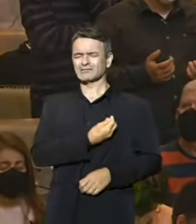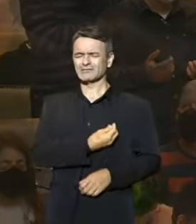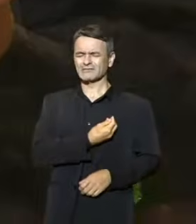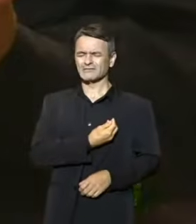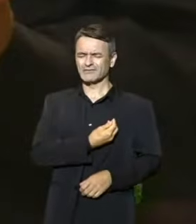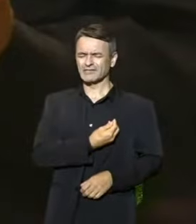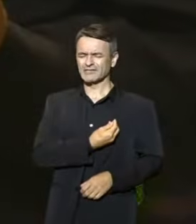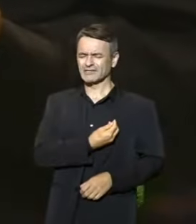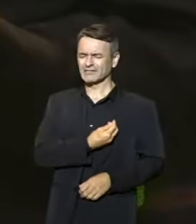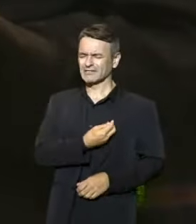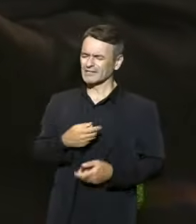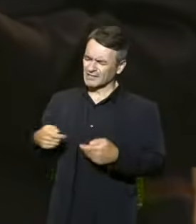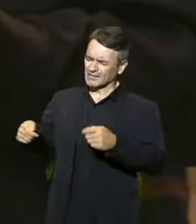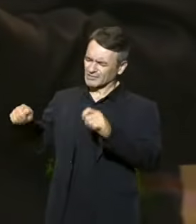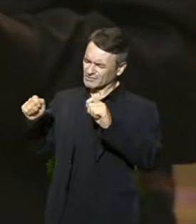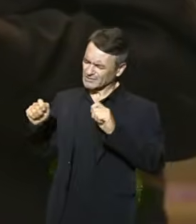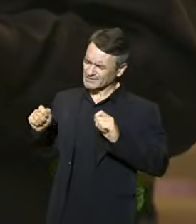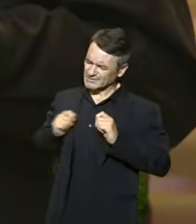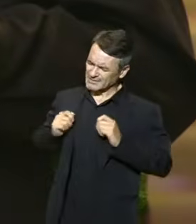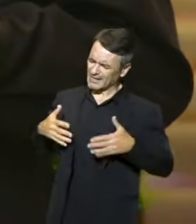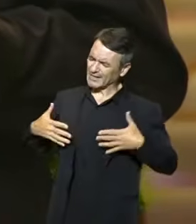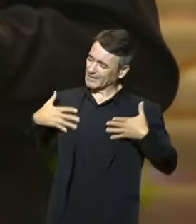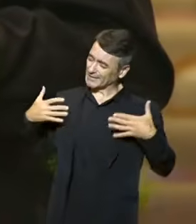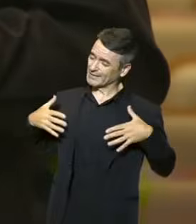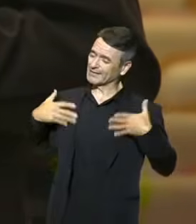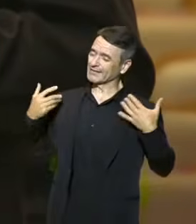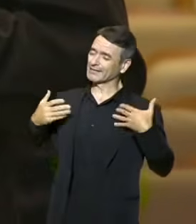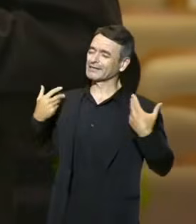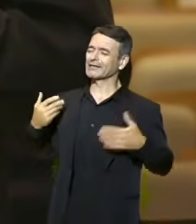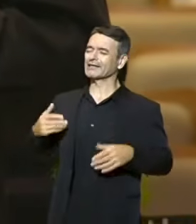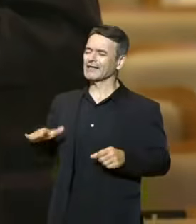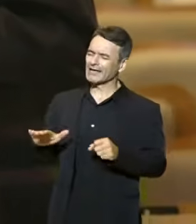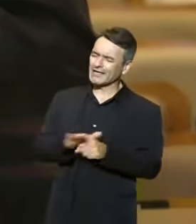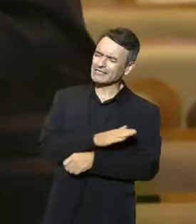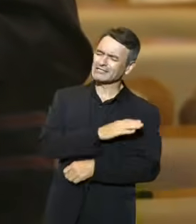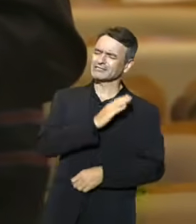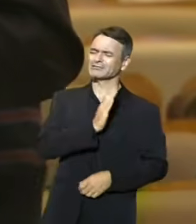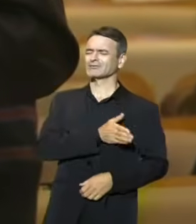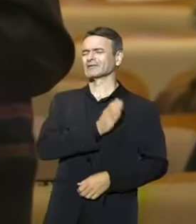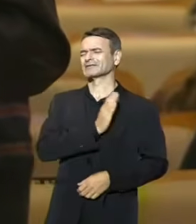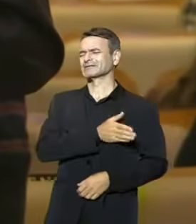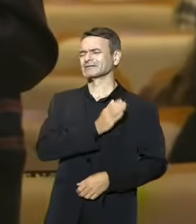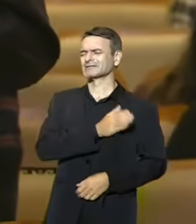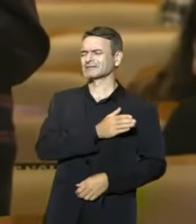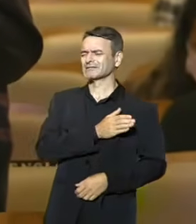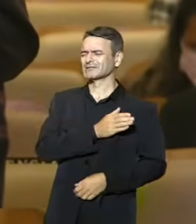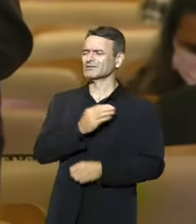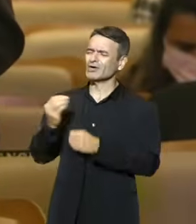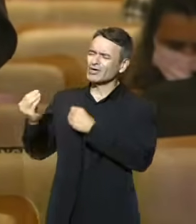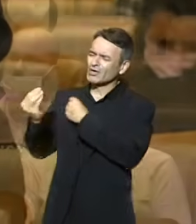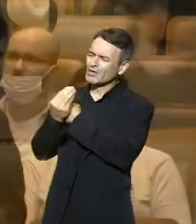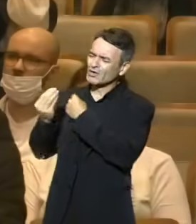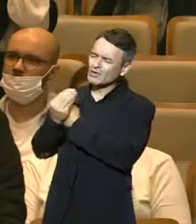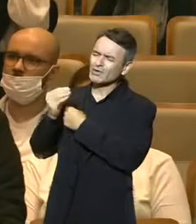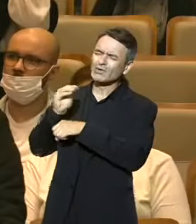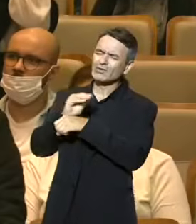que traz alegria para o nosso coração, aquele que traz a provisão que precisamos para cada dia.